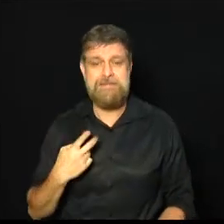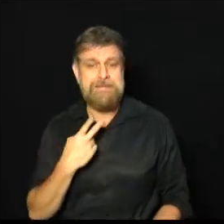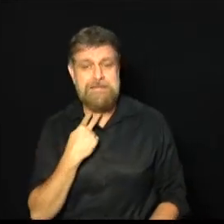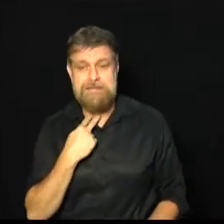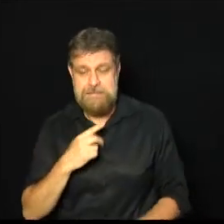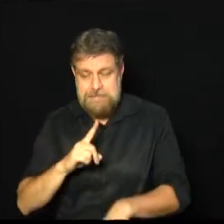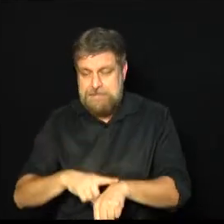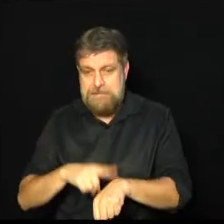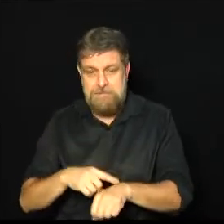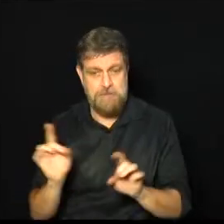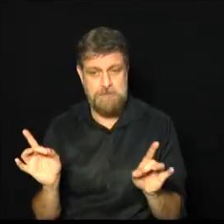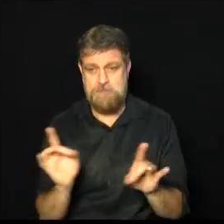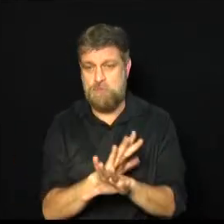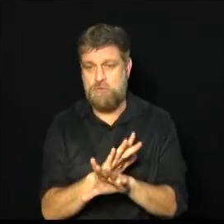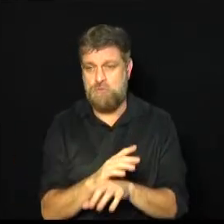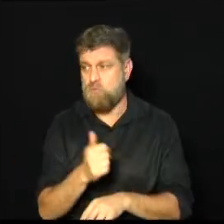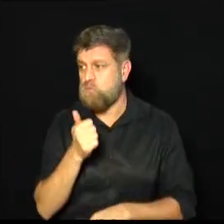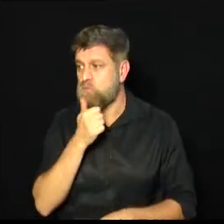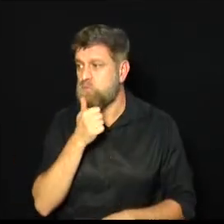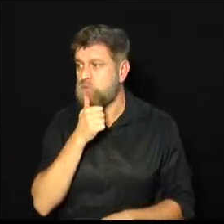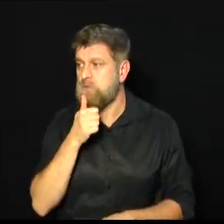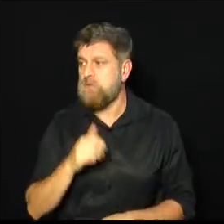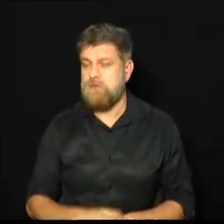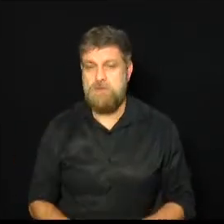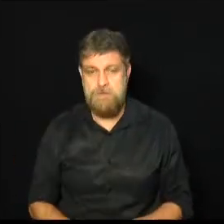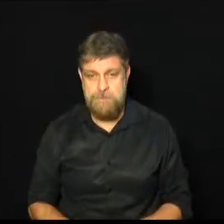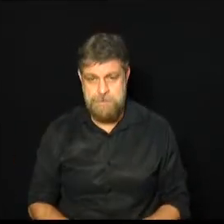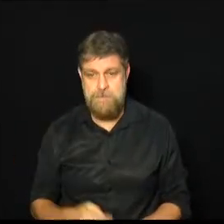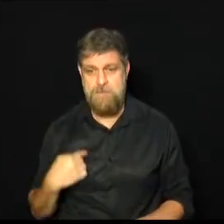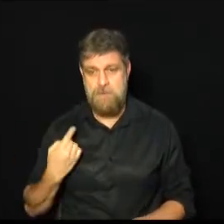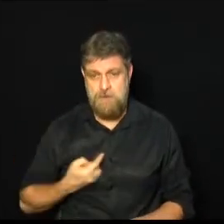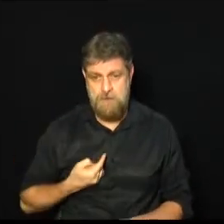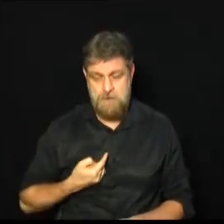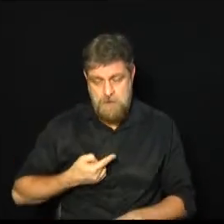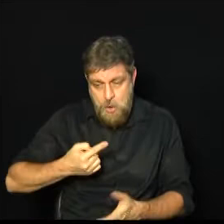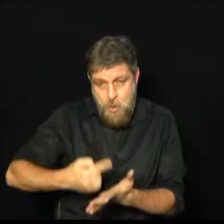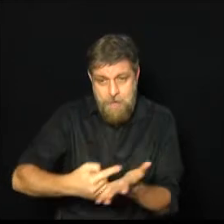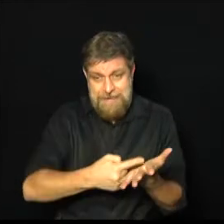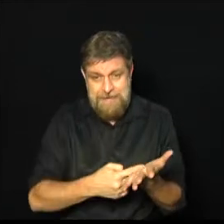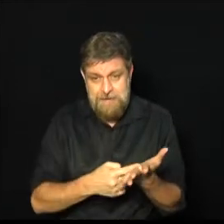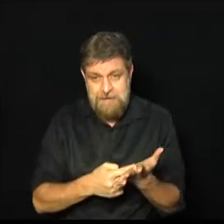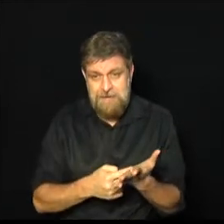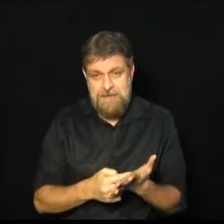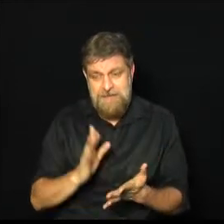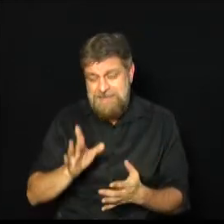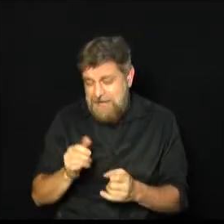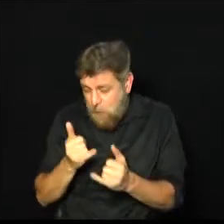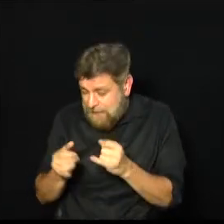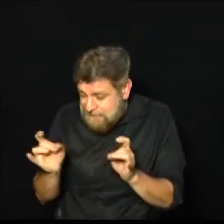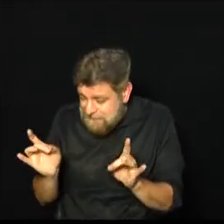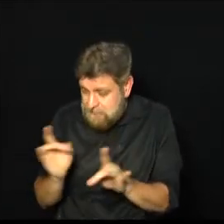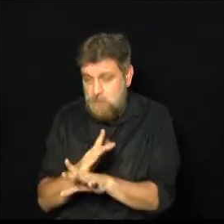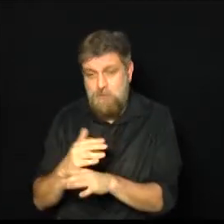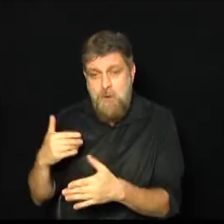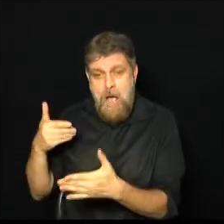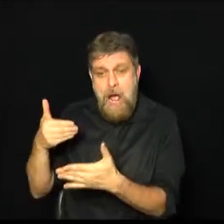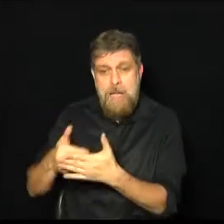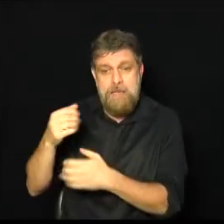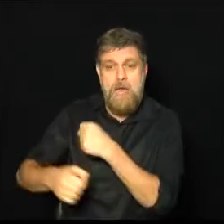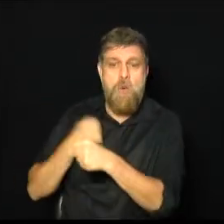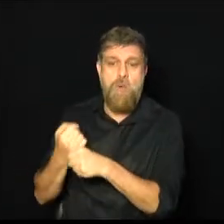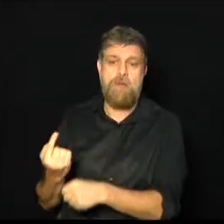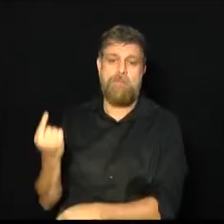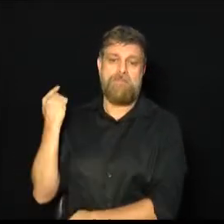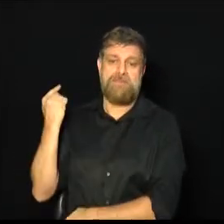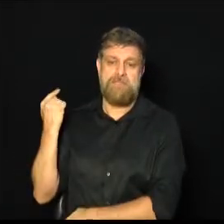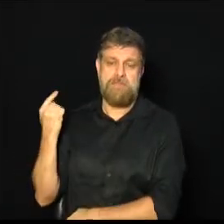conseguisse concluísse na data que nós teríamos previsto, mas ele estaria pronto até o final do ano passado, da forma